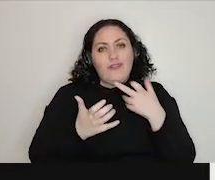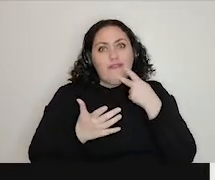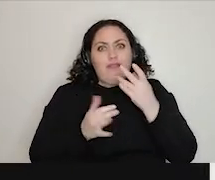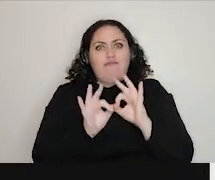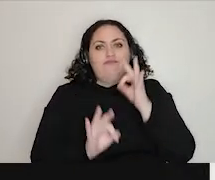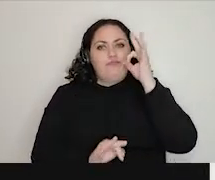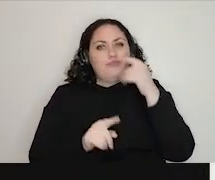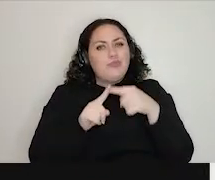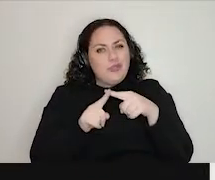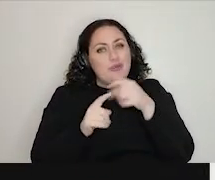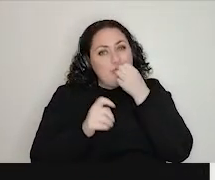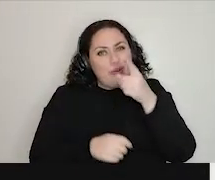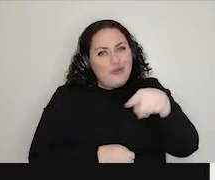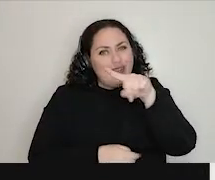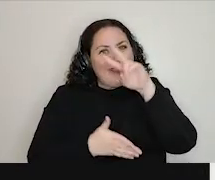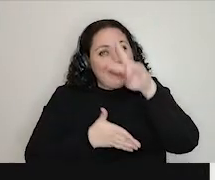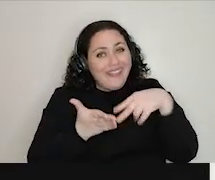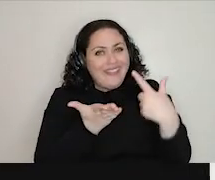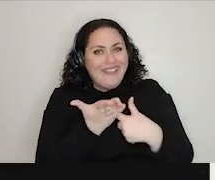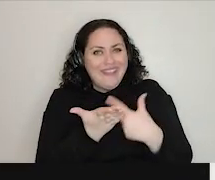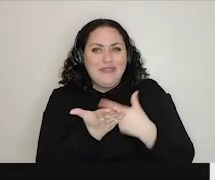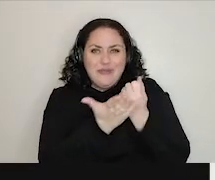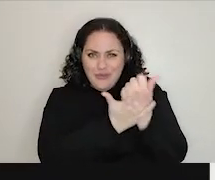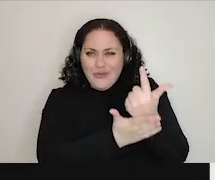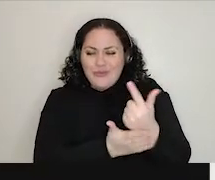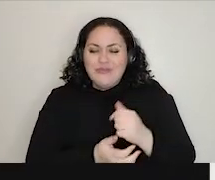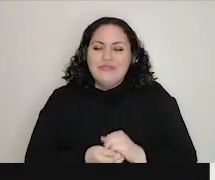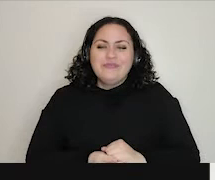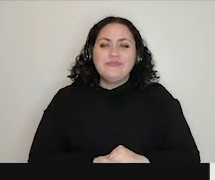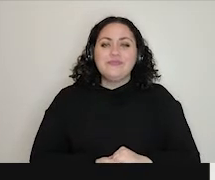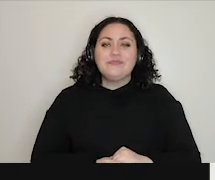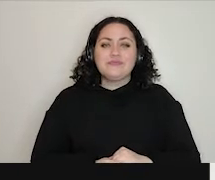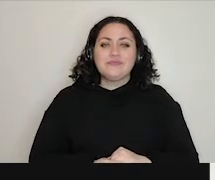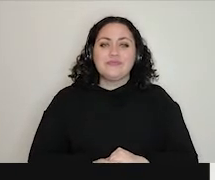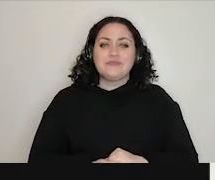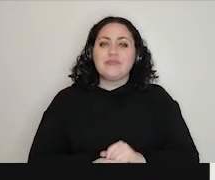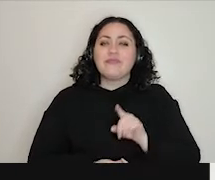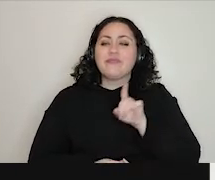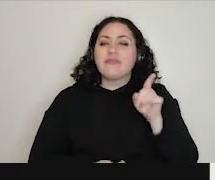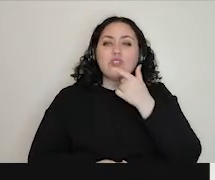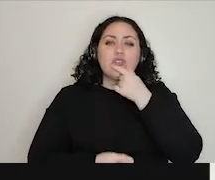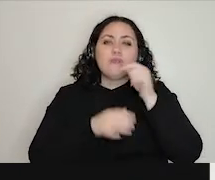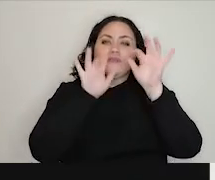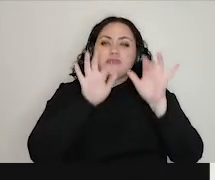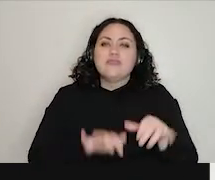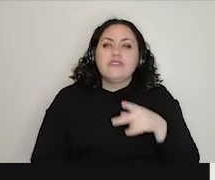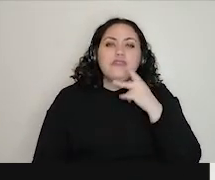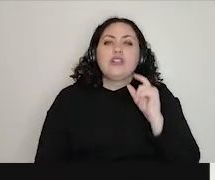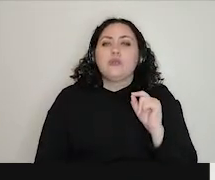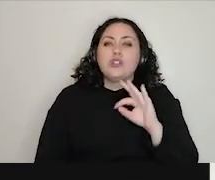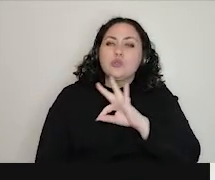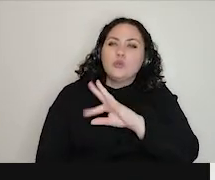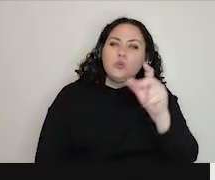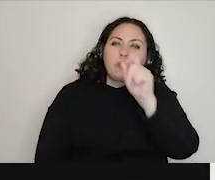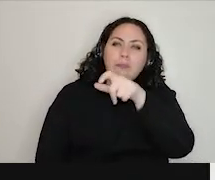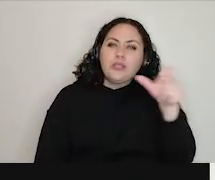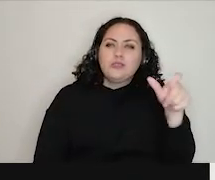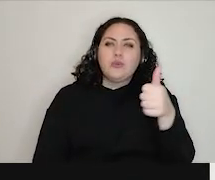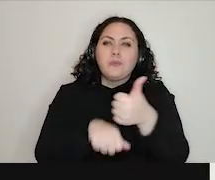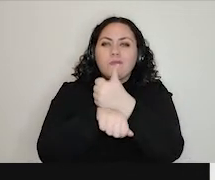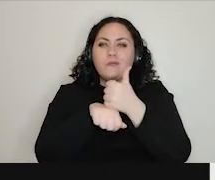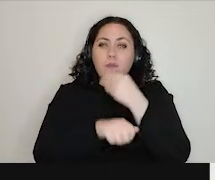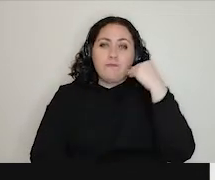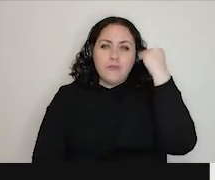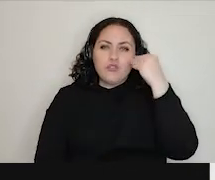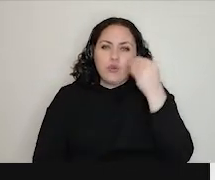vocês leiam o livro dele, que vocês comprem, né, é que de todos os psicólogos que foram